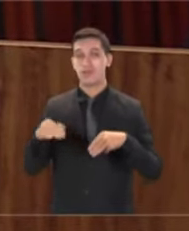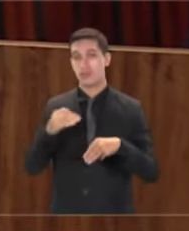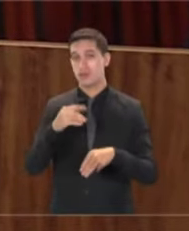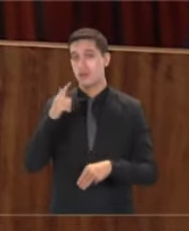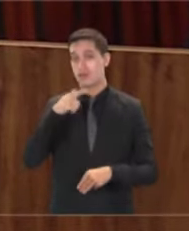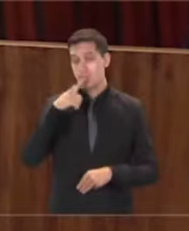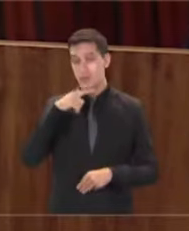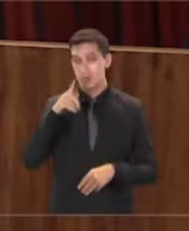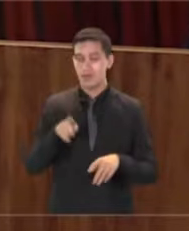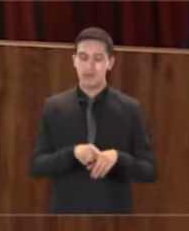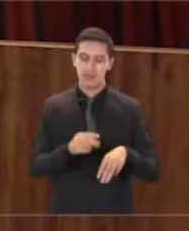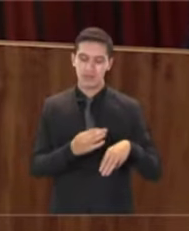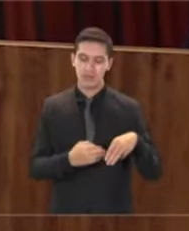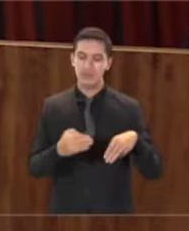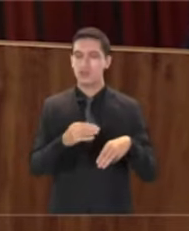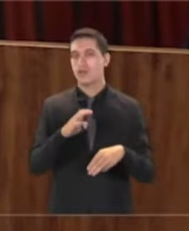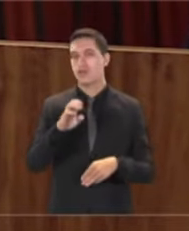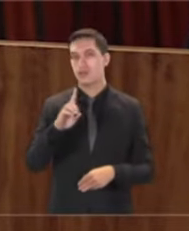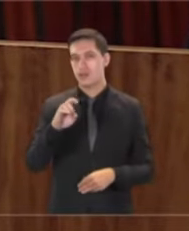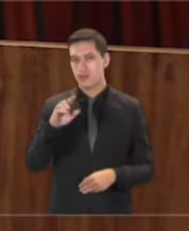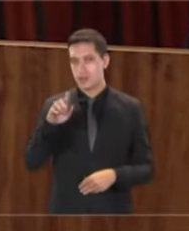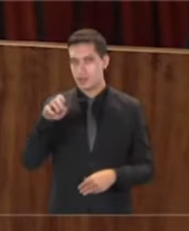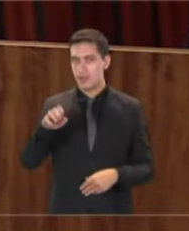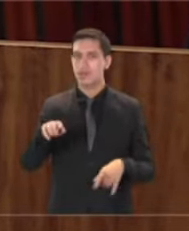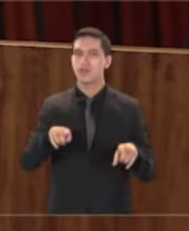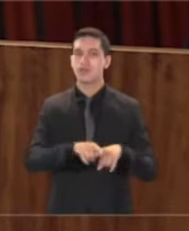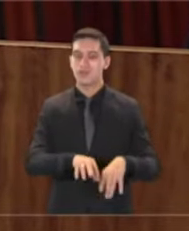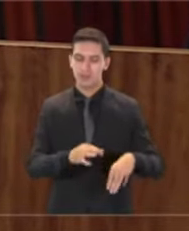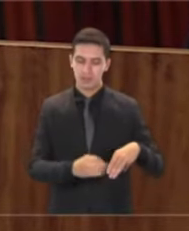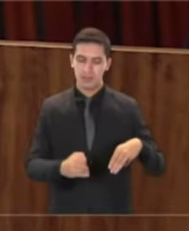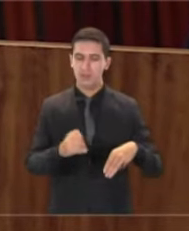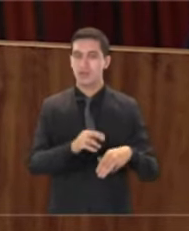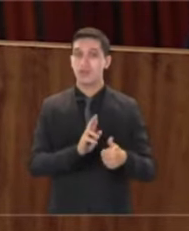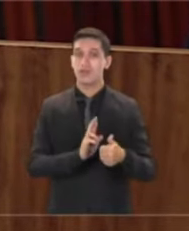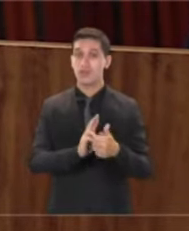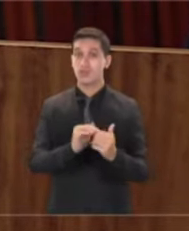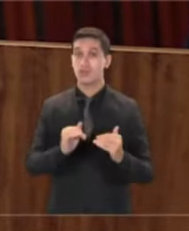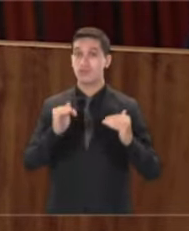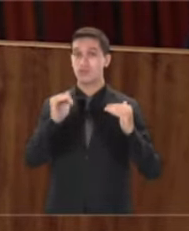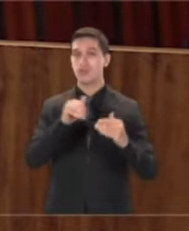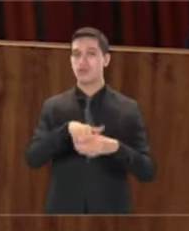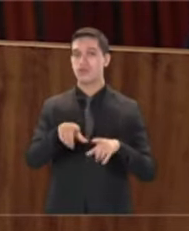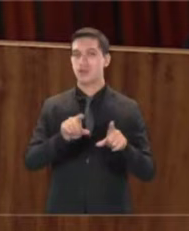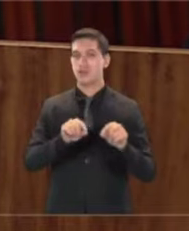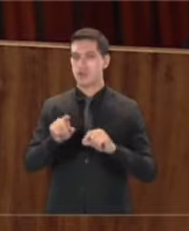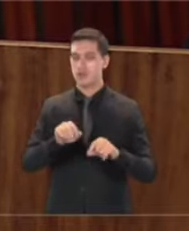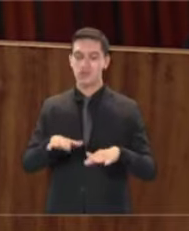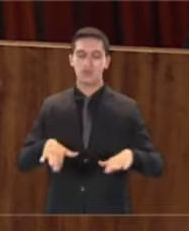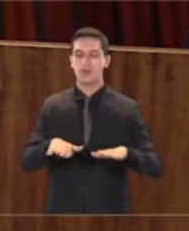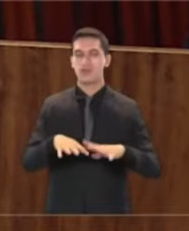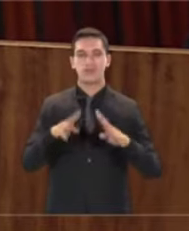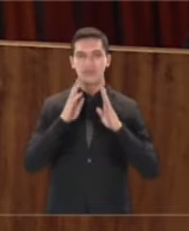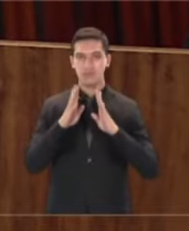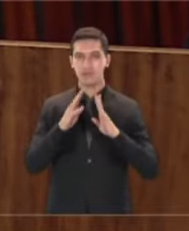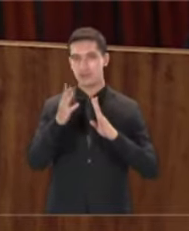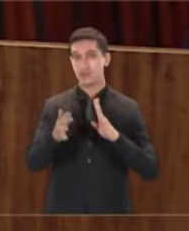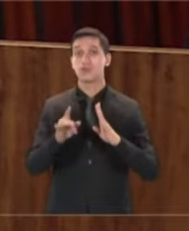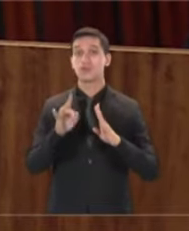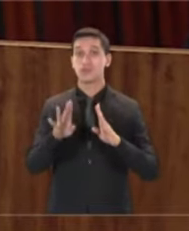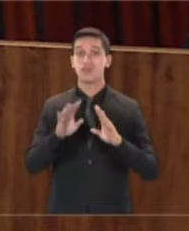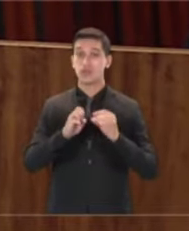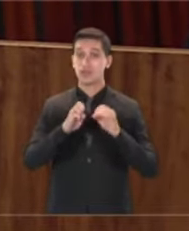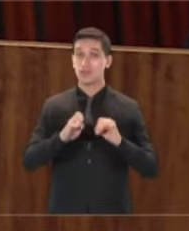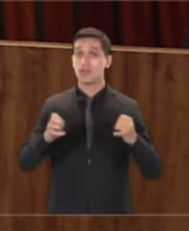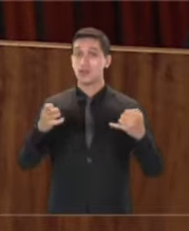ministra Edilene, ao senhor vice-procurador-geral eleitoral, senhores advogados, servidores, todos que nos acompanham. Apenas por um